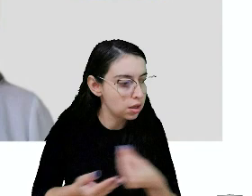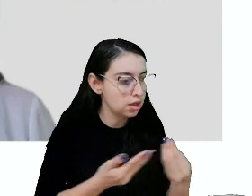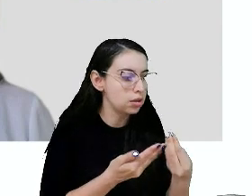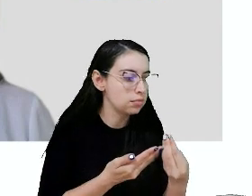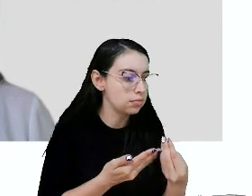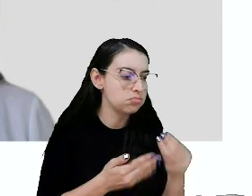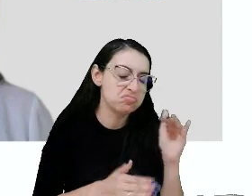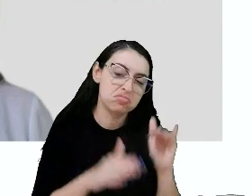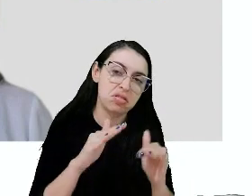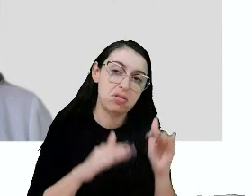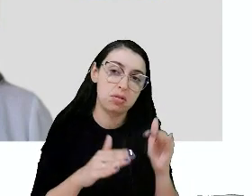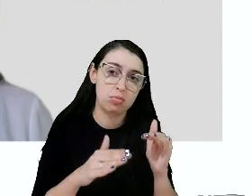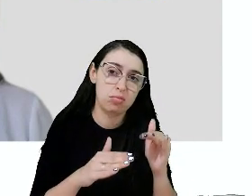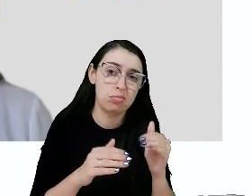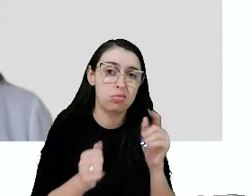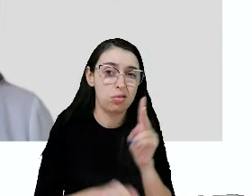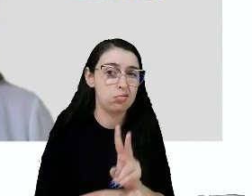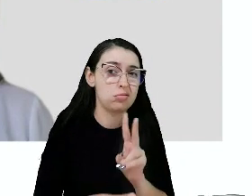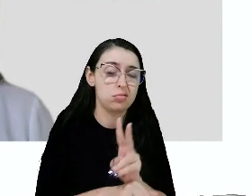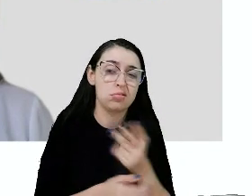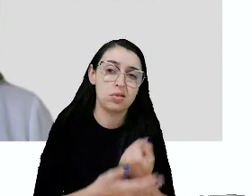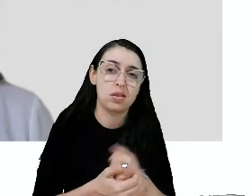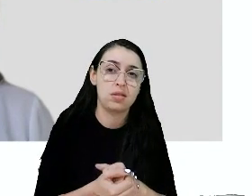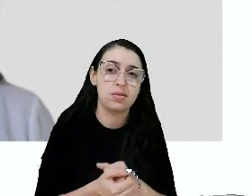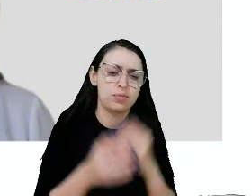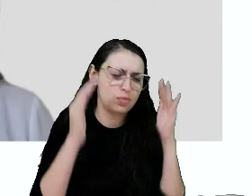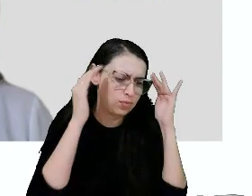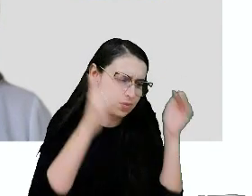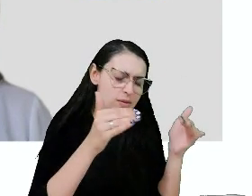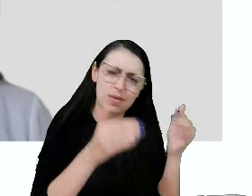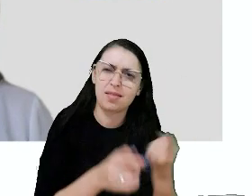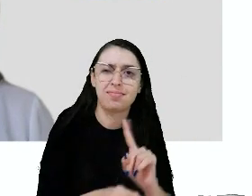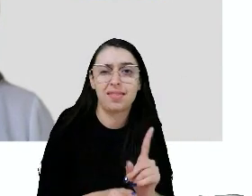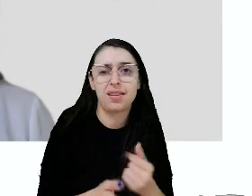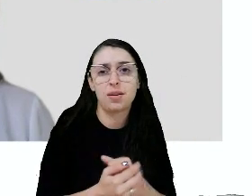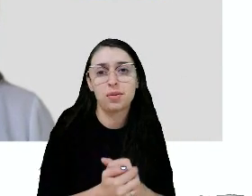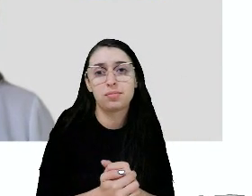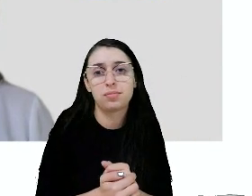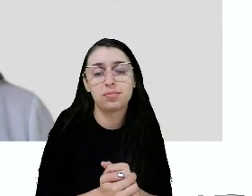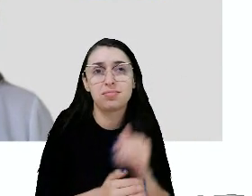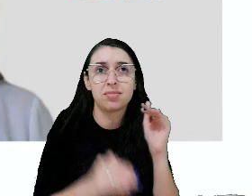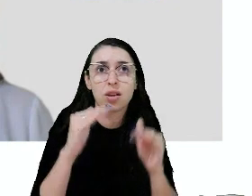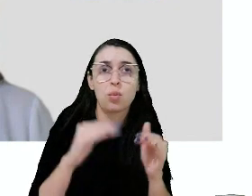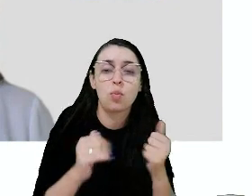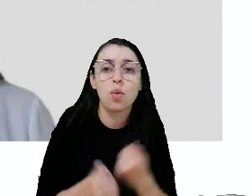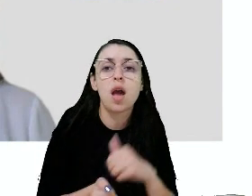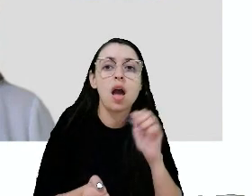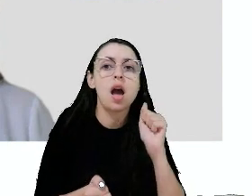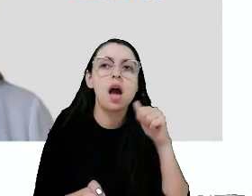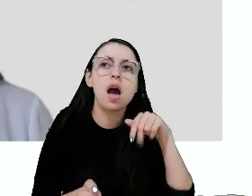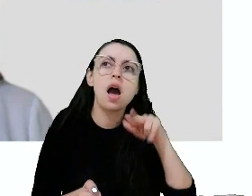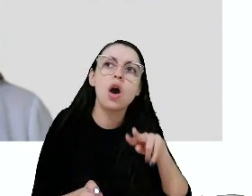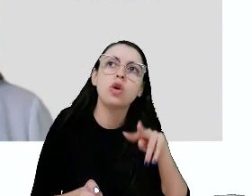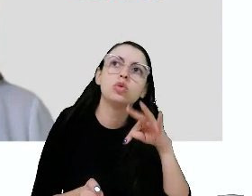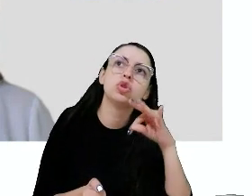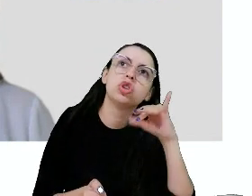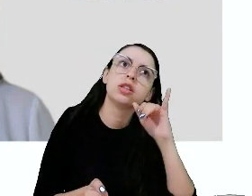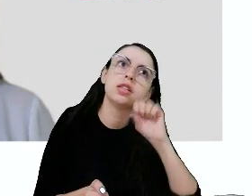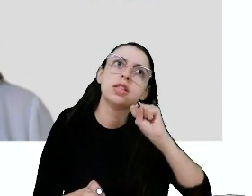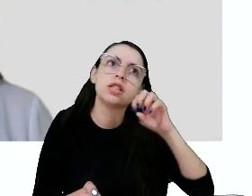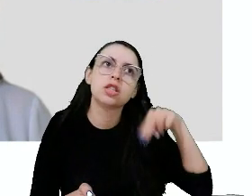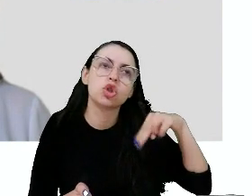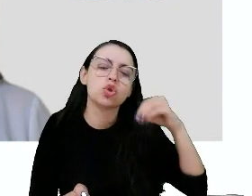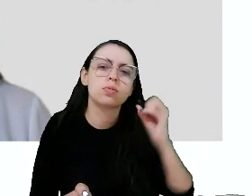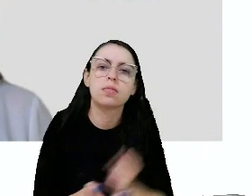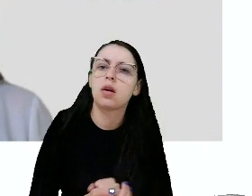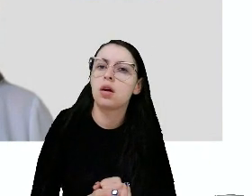traz, mal consegue ajudar, porque o menino não é focado e tem, inclusive, traços de autismo. Eu não